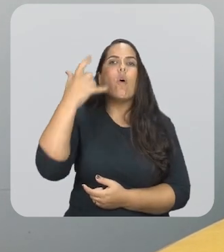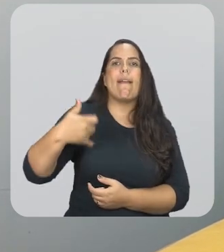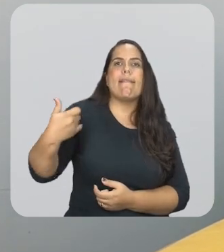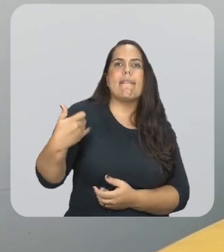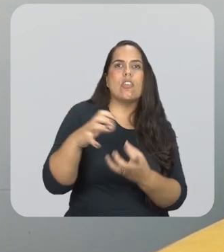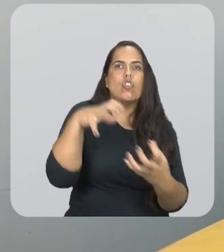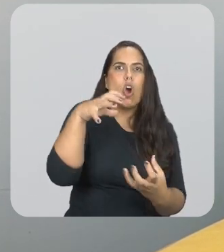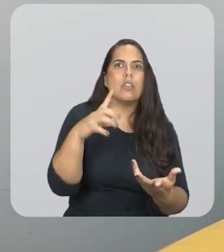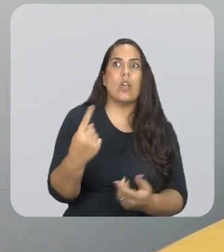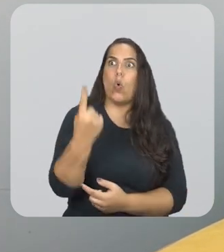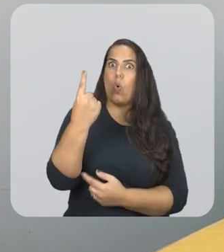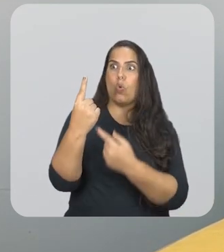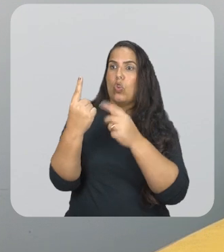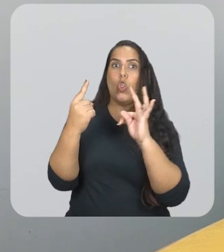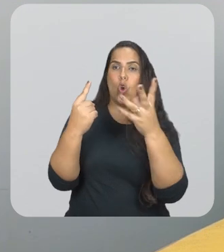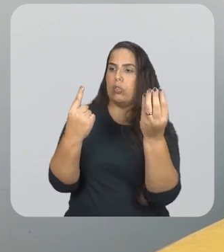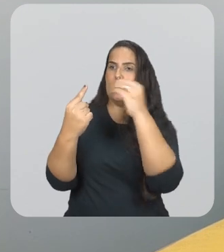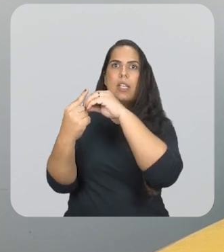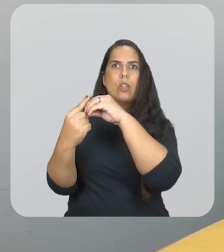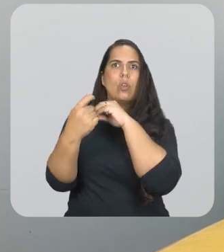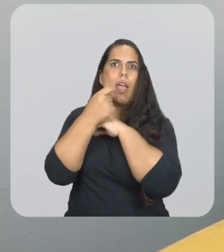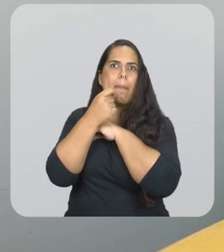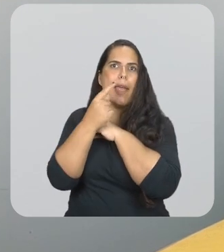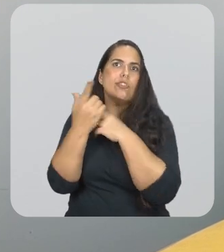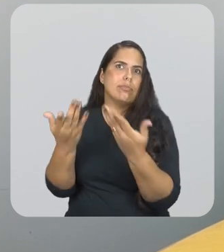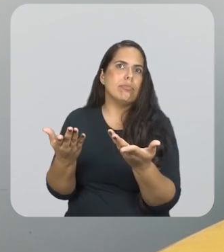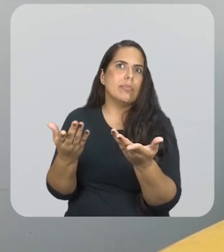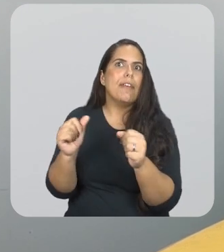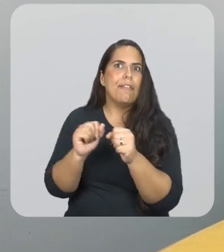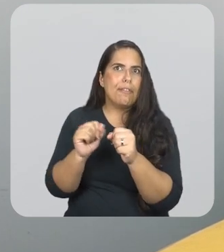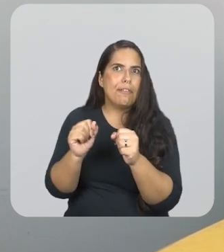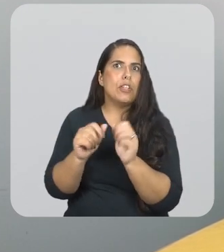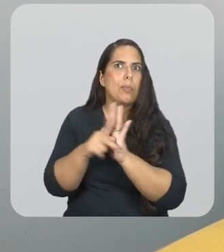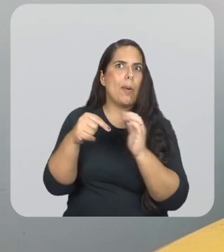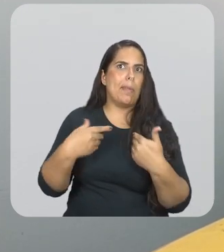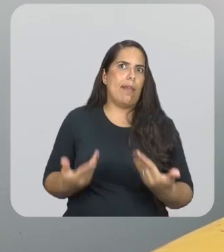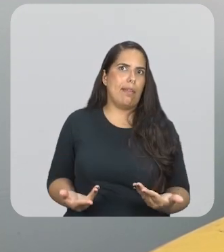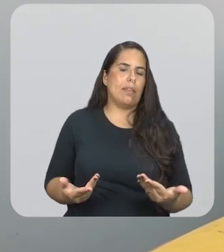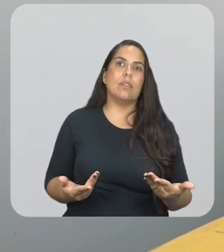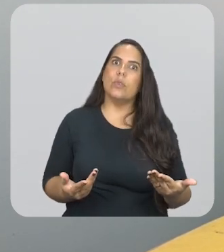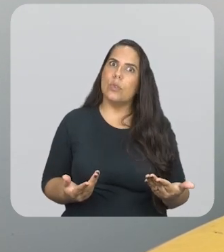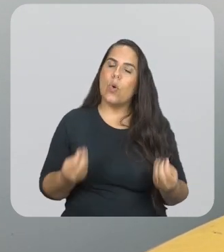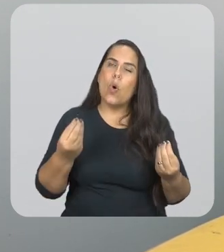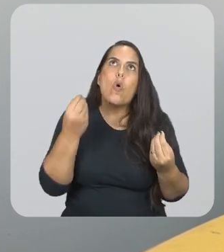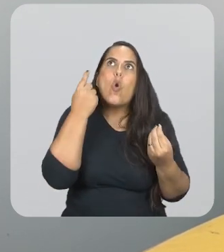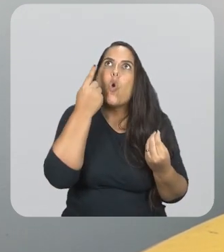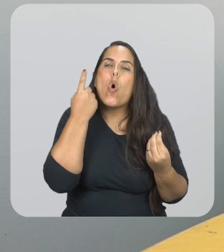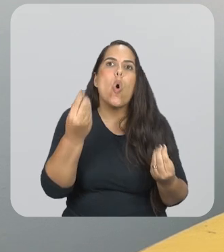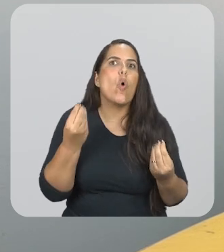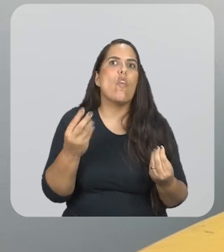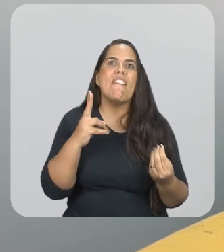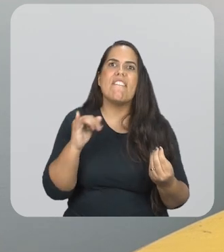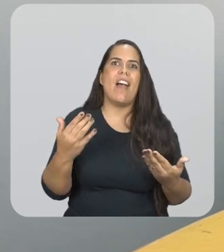idosa, ela vai ter um comprimido só para contendo todos os medicamentos feito por impressão 3D. Olha a